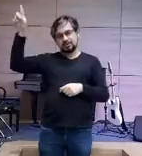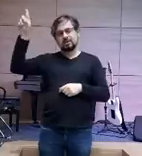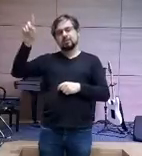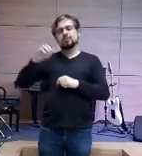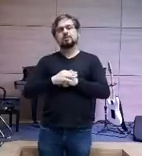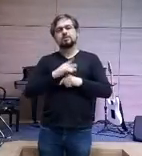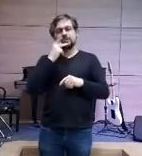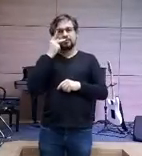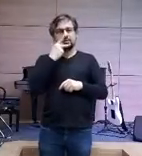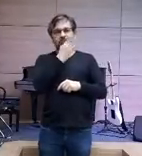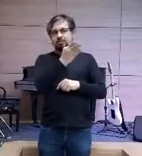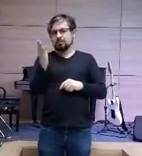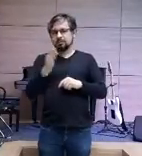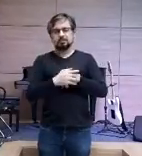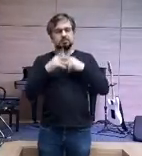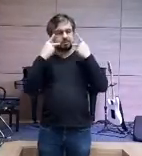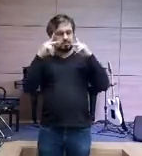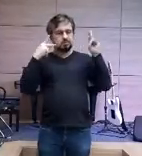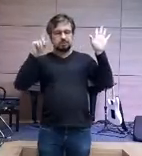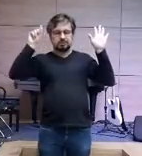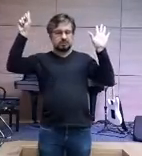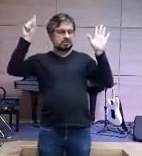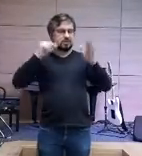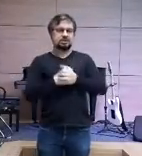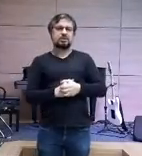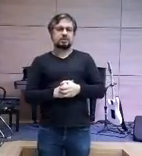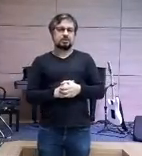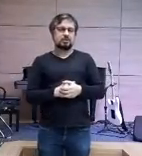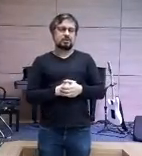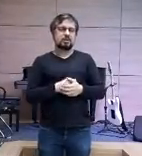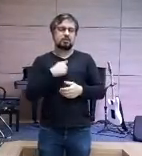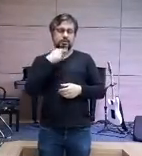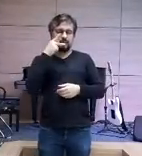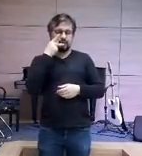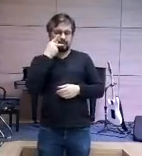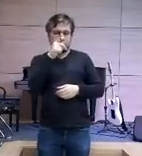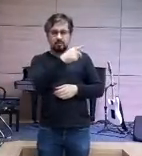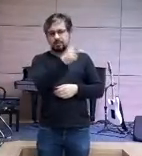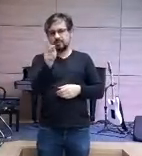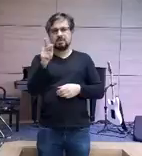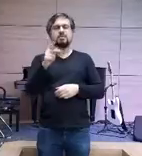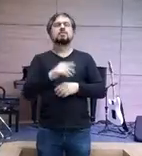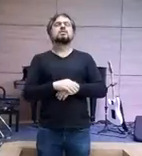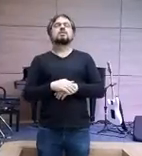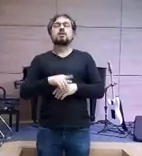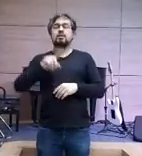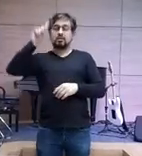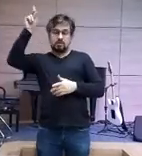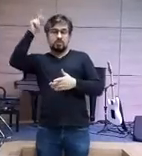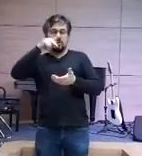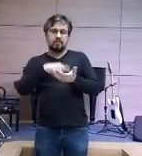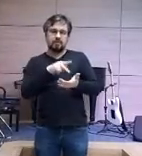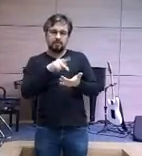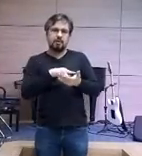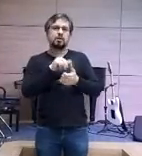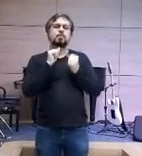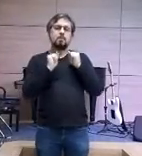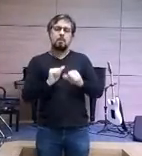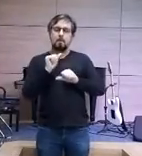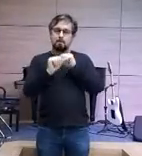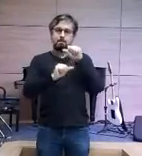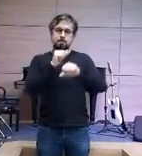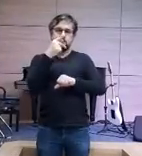esse Deus que eu falo para você ao pregar a palavra esse Deus que eu falo para você ele é real ele pode mudar a tua